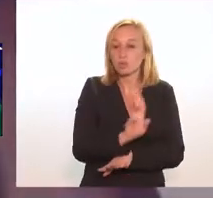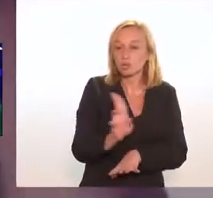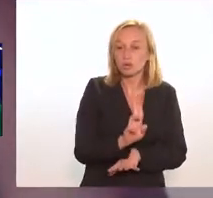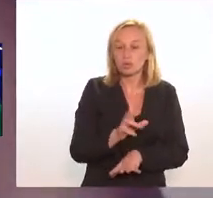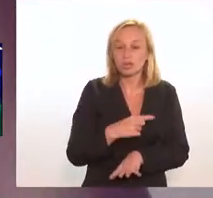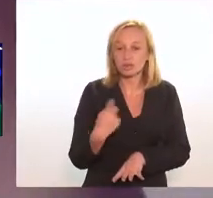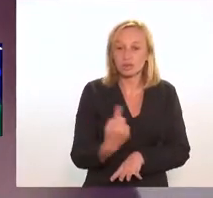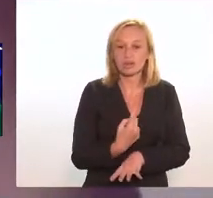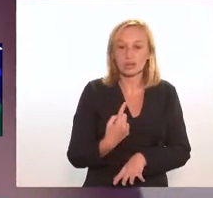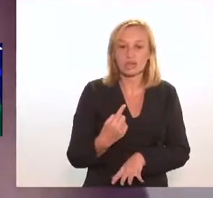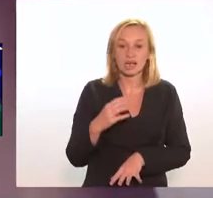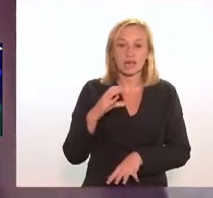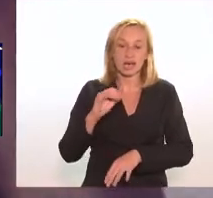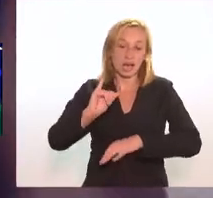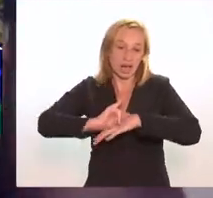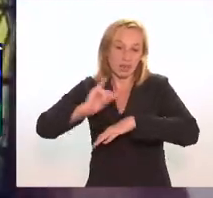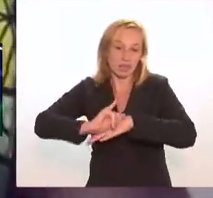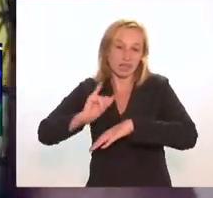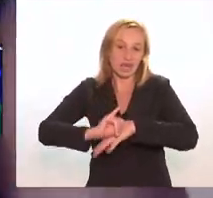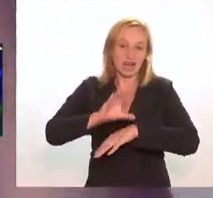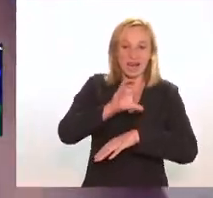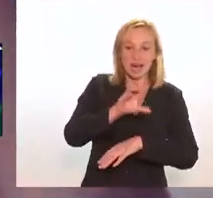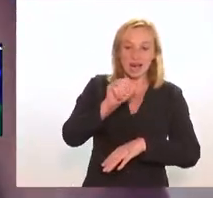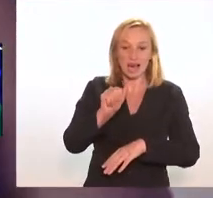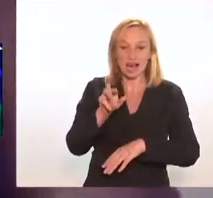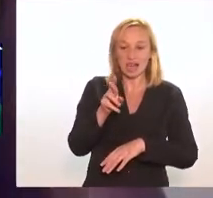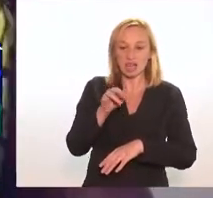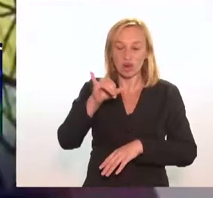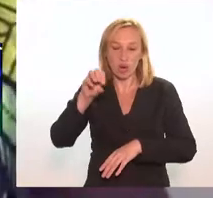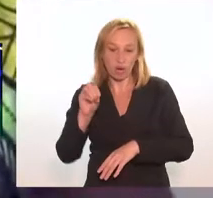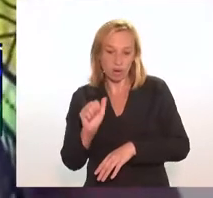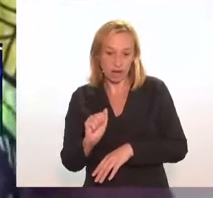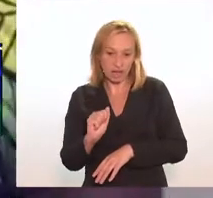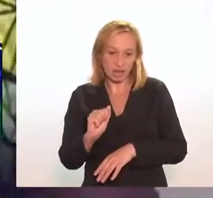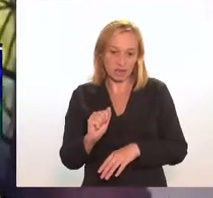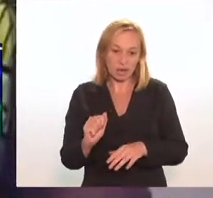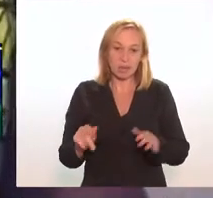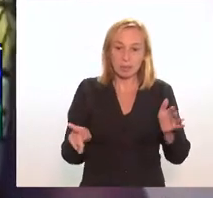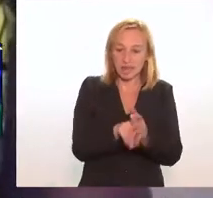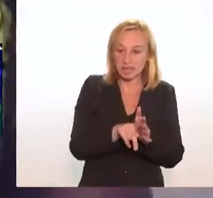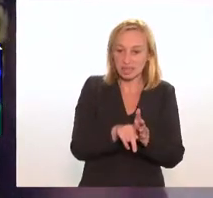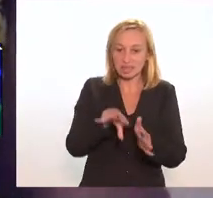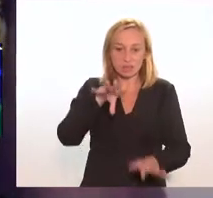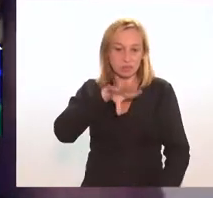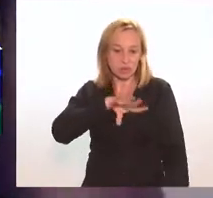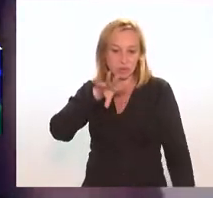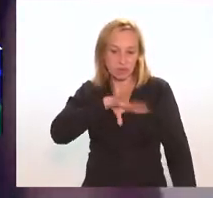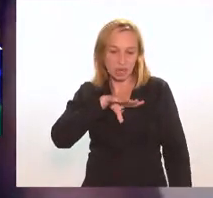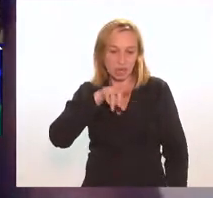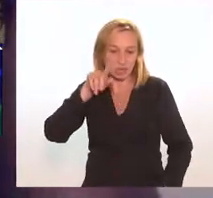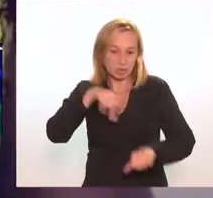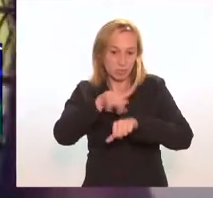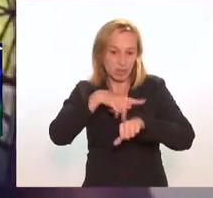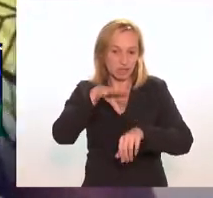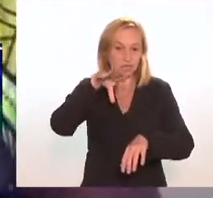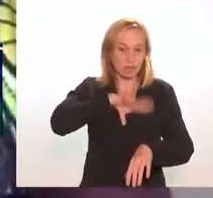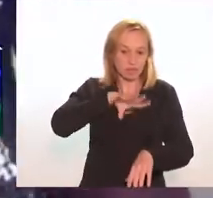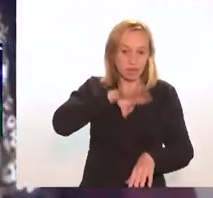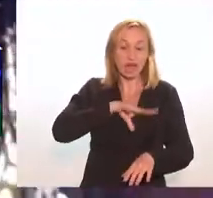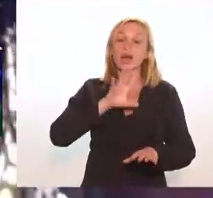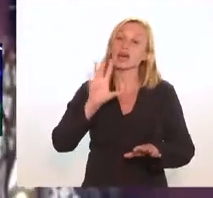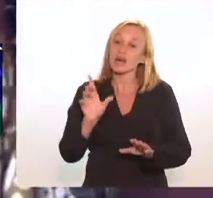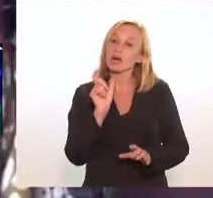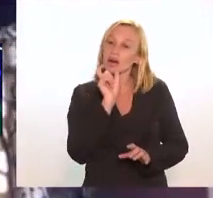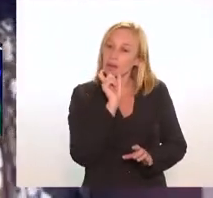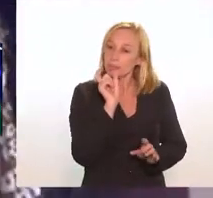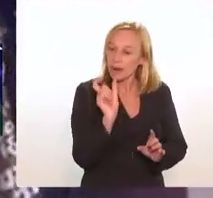capital, Carioca, vocês não acham que Carioca veio do português de Portugal, né? Carioca é nitidamente uma palavra de